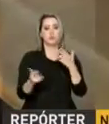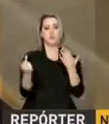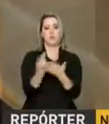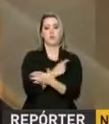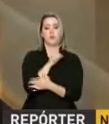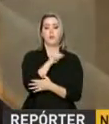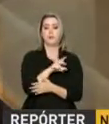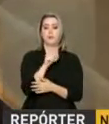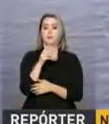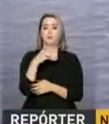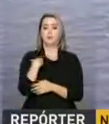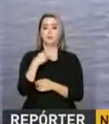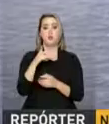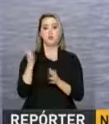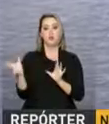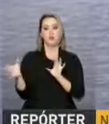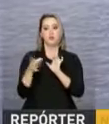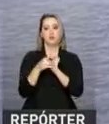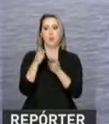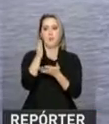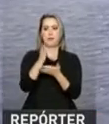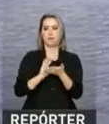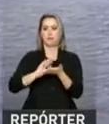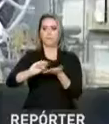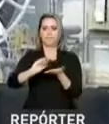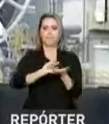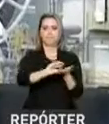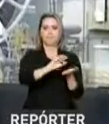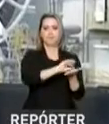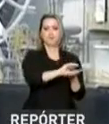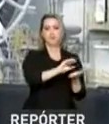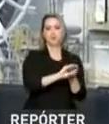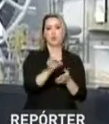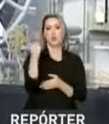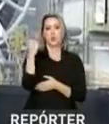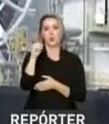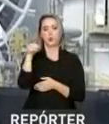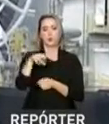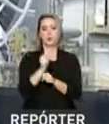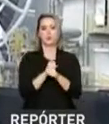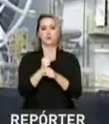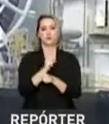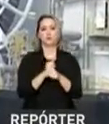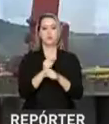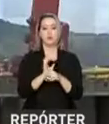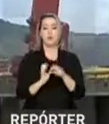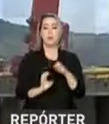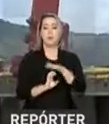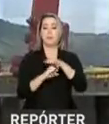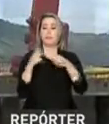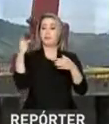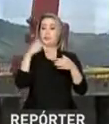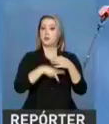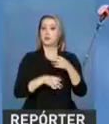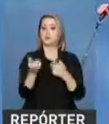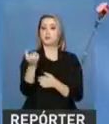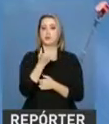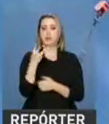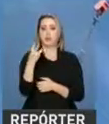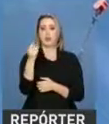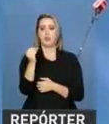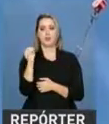ser realizados em regime de partilha de produção em outubro deste ano. A Petrobras anunciou uma participação